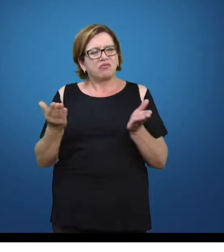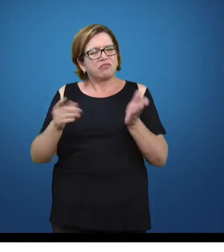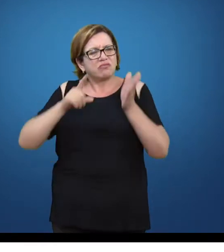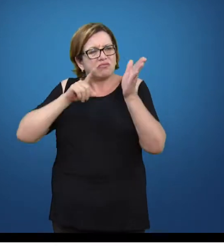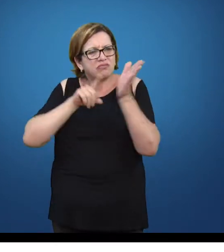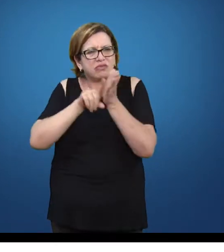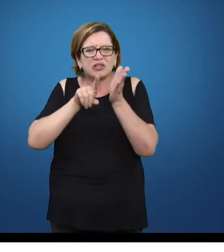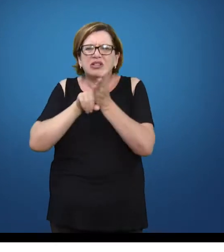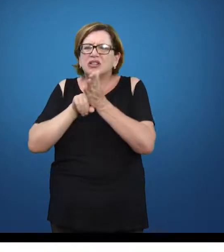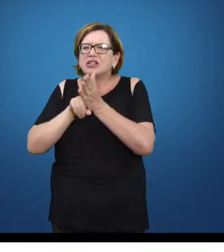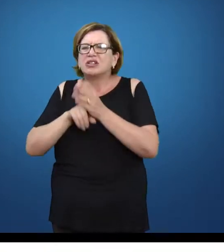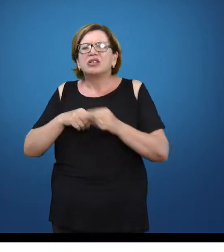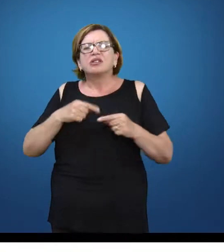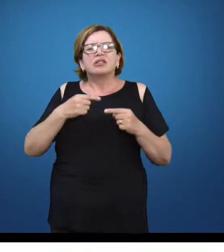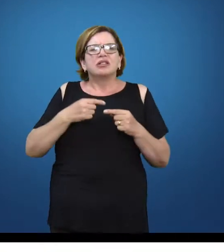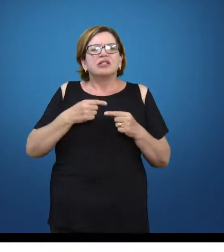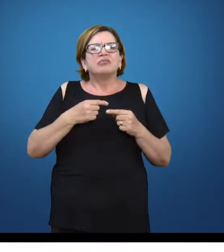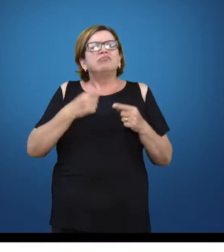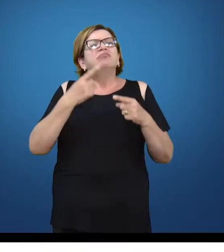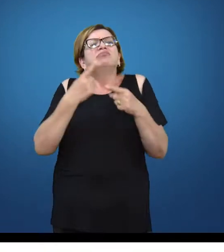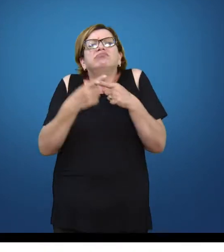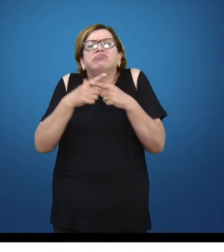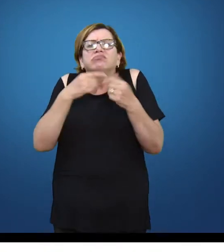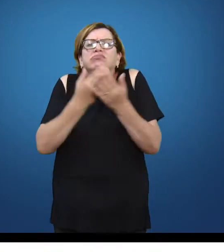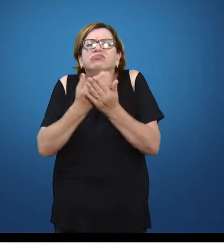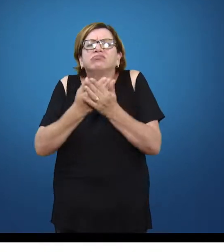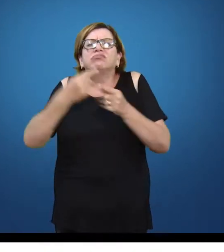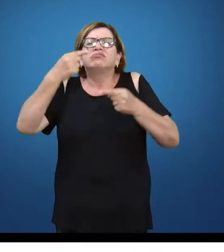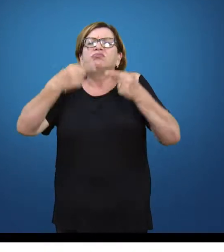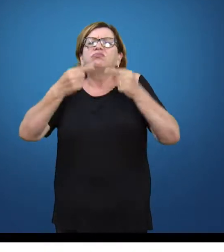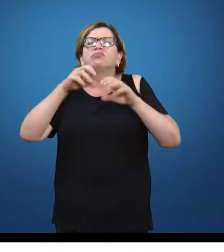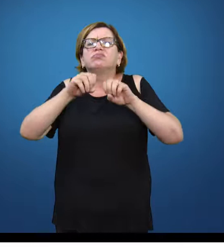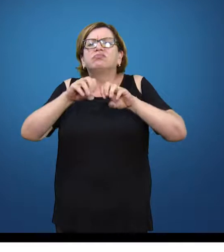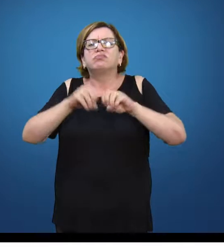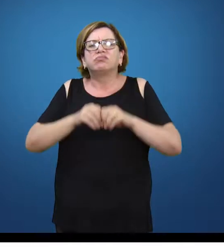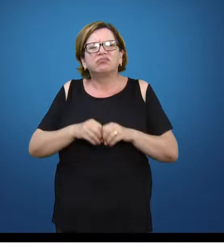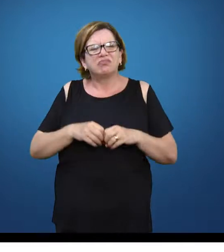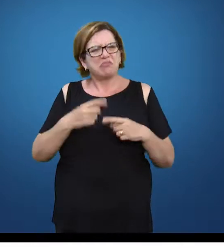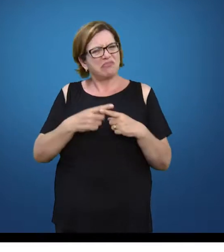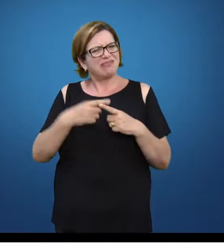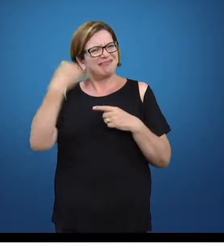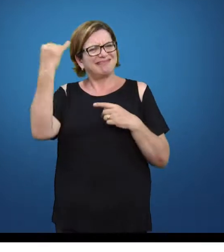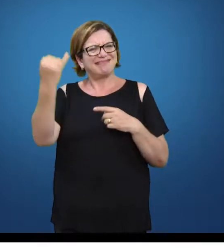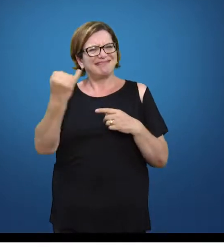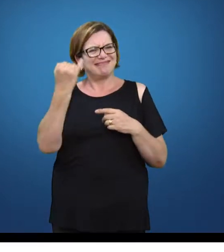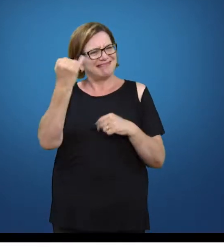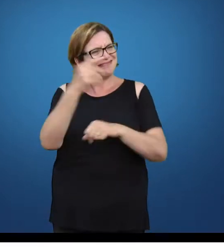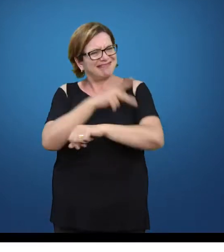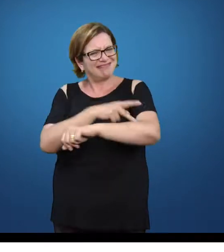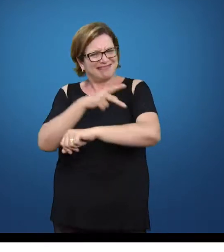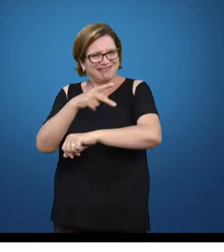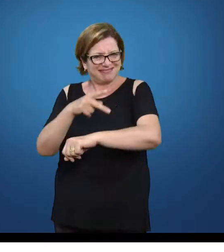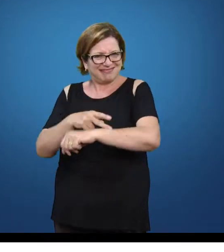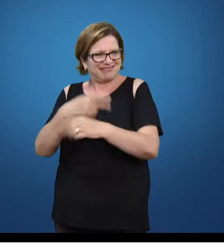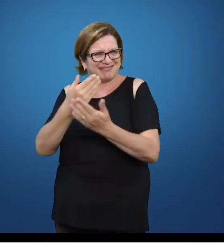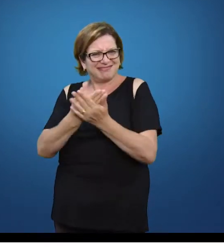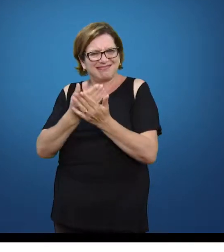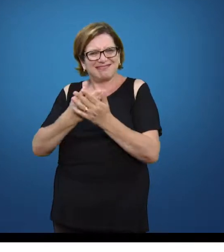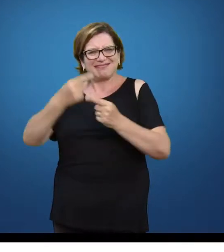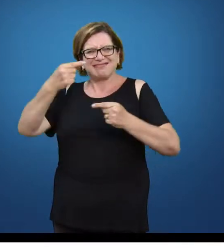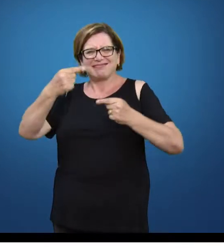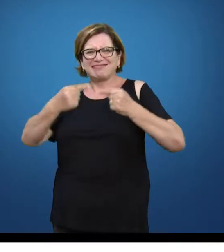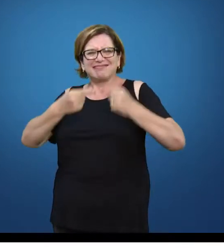vocês, por que estudar política educacional? Por que será que é importante no curso de pedagogia nós estudarmos